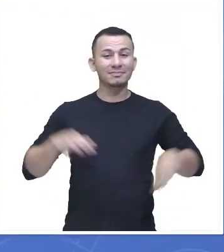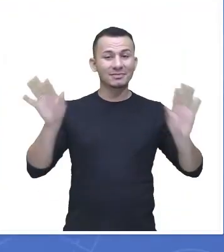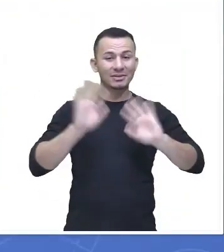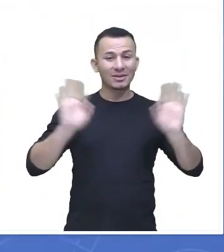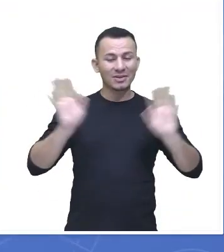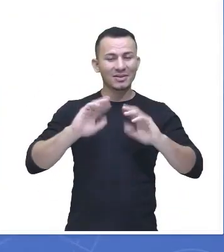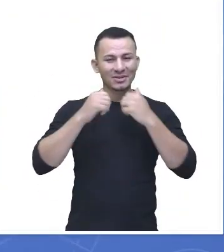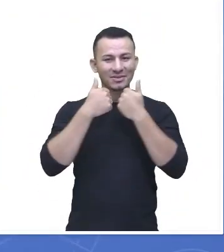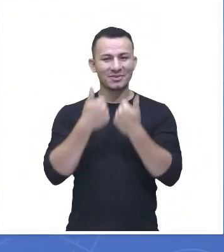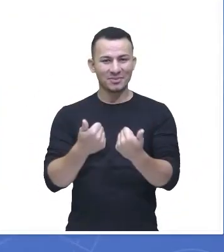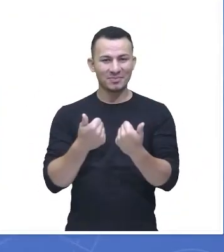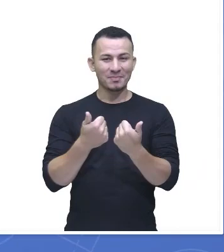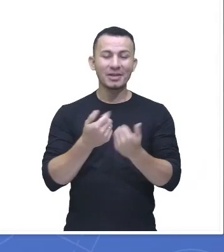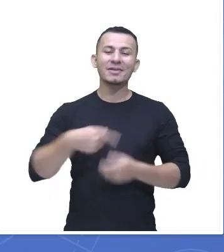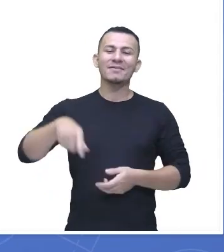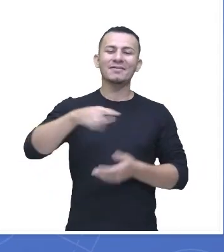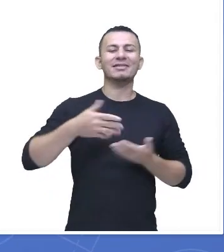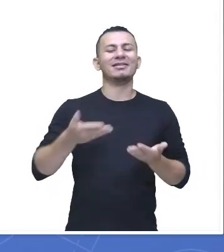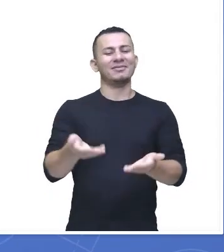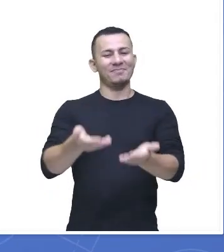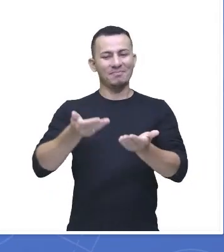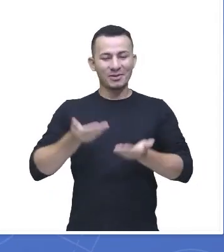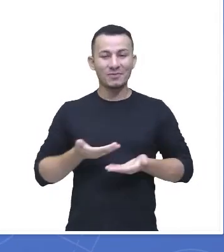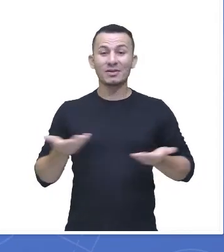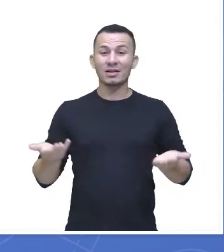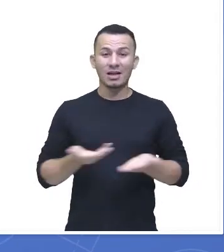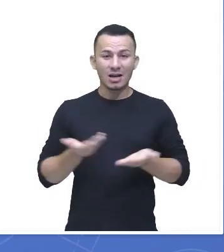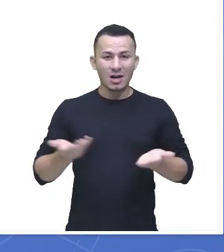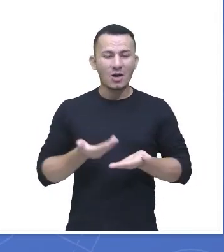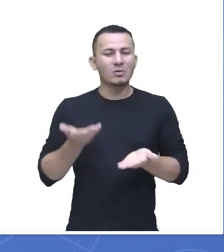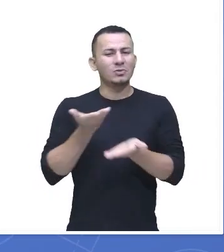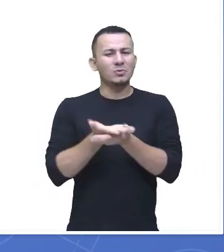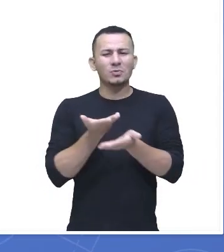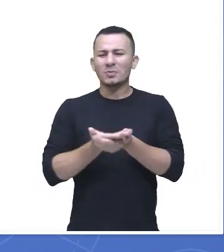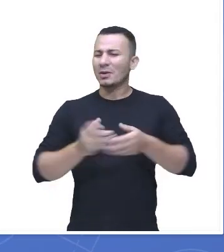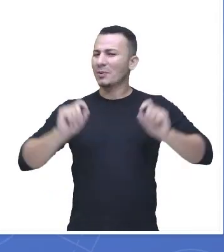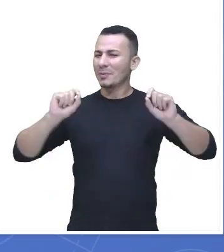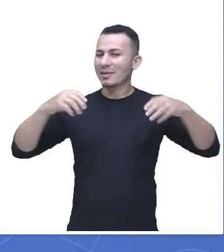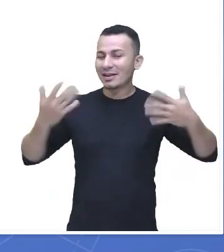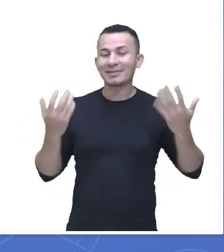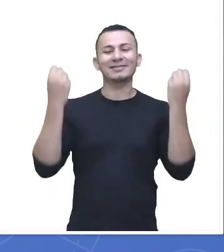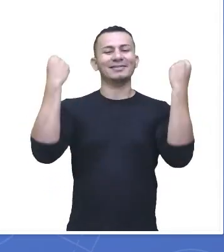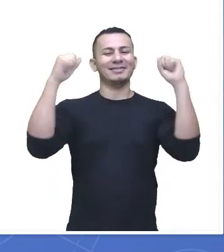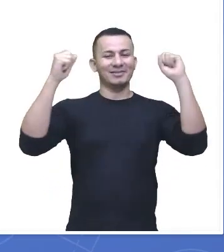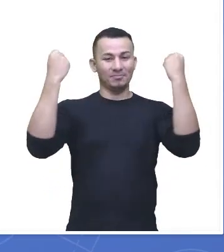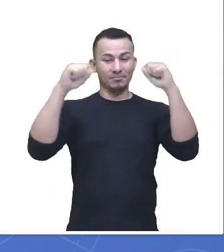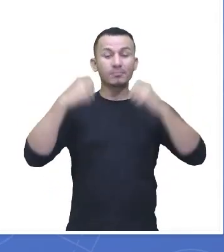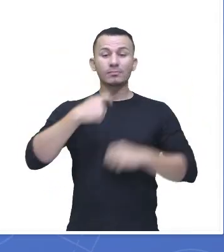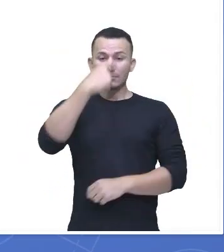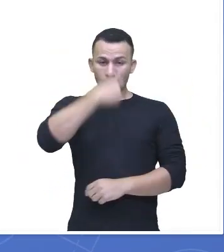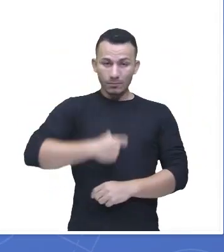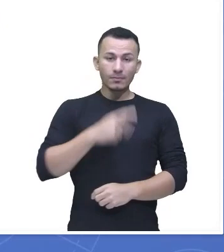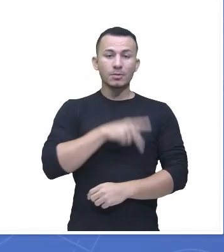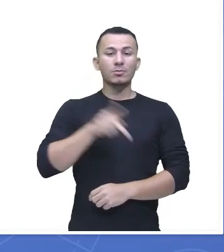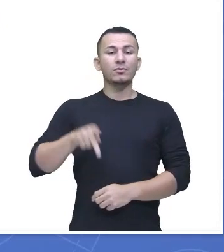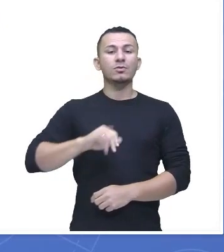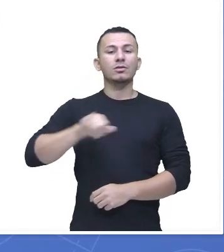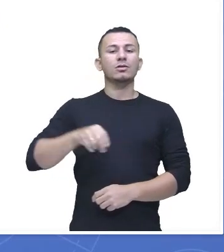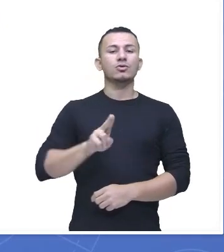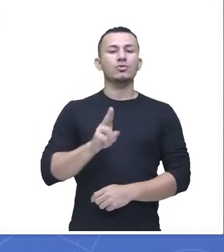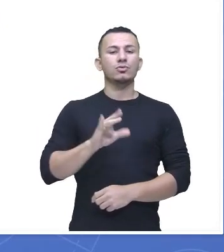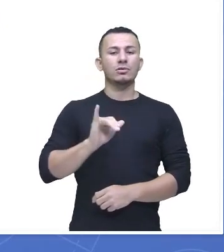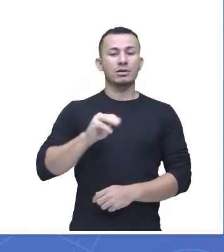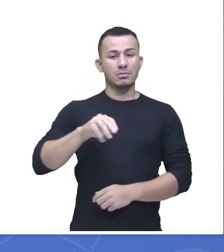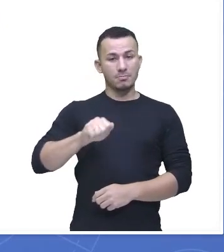Oi, gente! Sejam bem-vindos à nossa aula de Educação Física. Eu sou a professora Jucimara